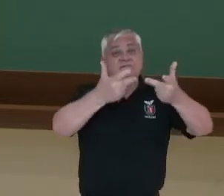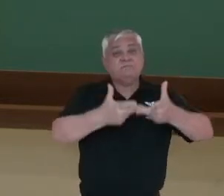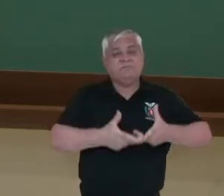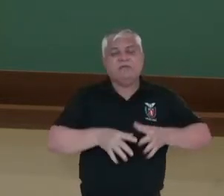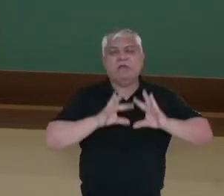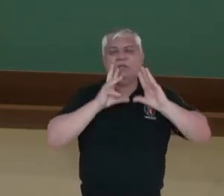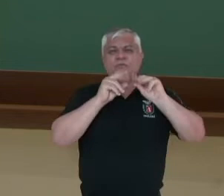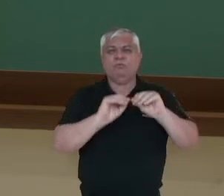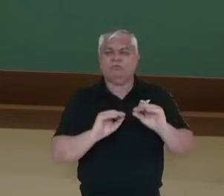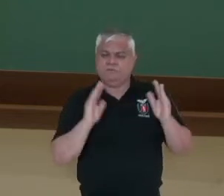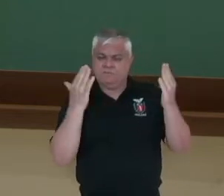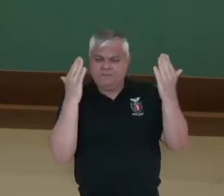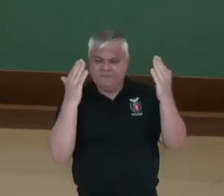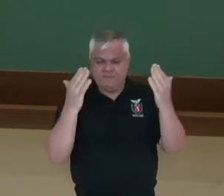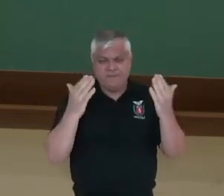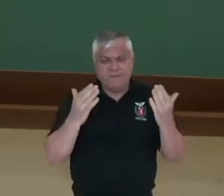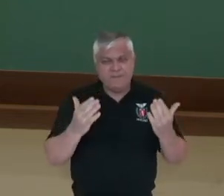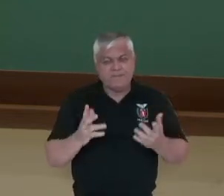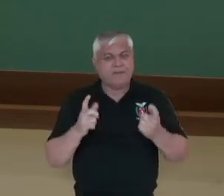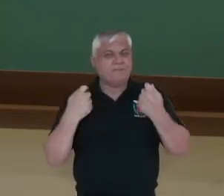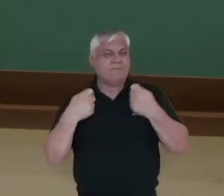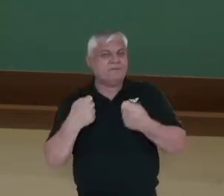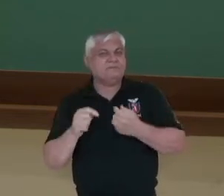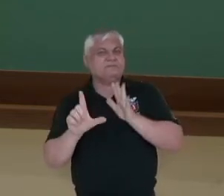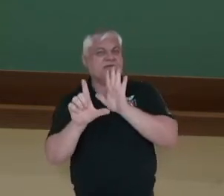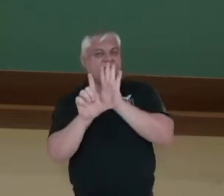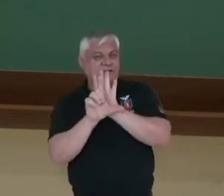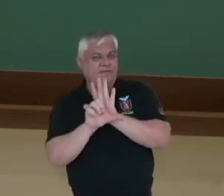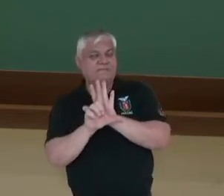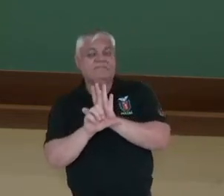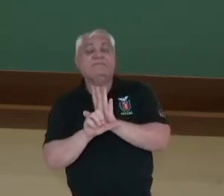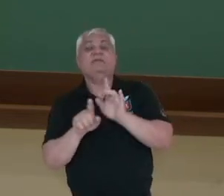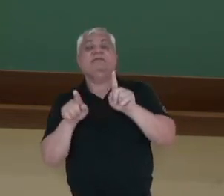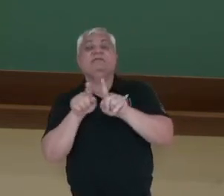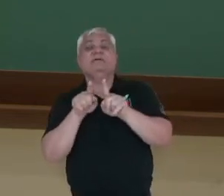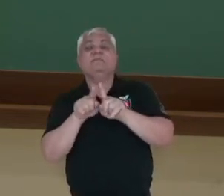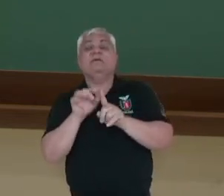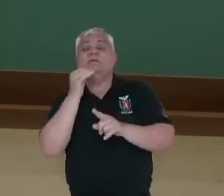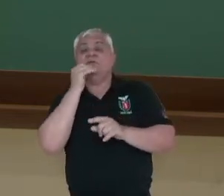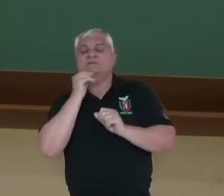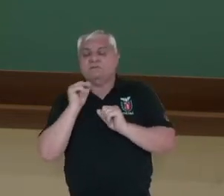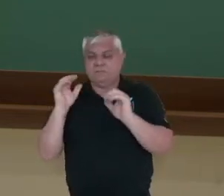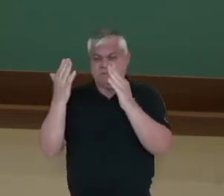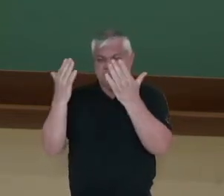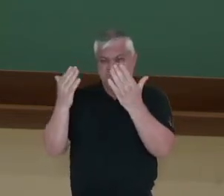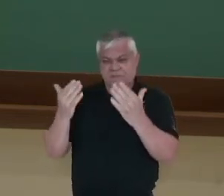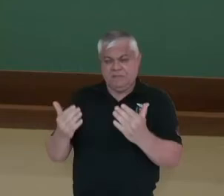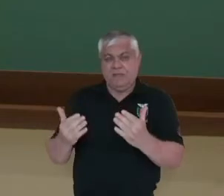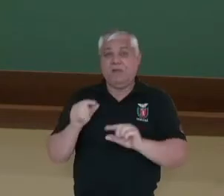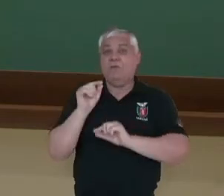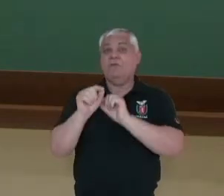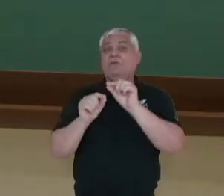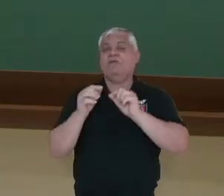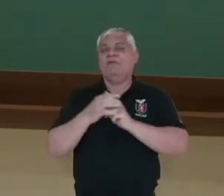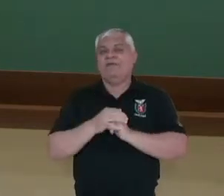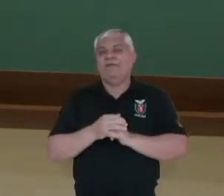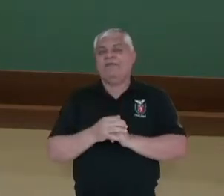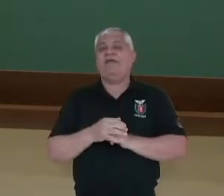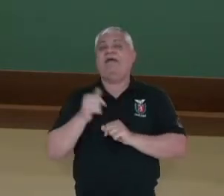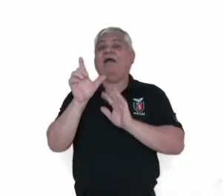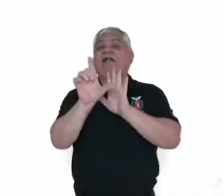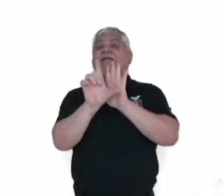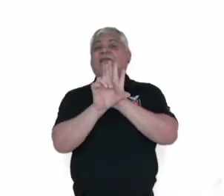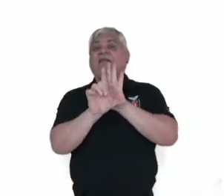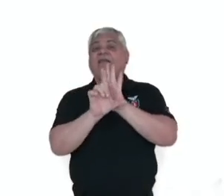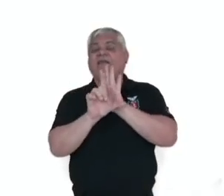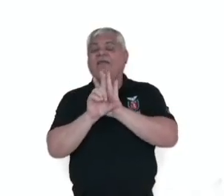uma análise da necessidade das leis e, a partir dessa análise, ele chega à ideia de que as leis,